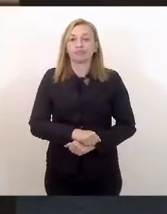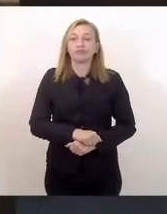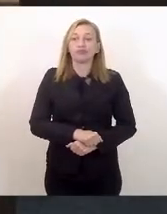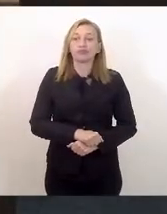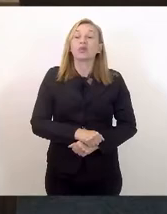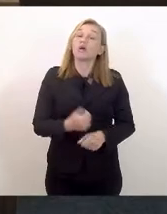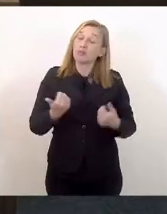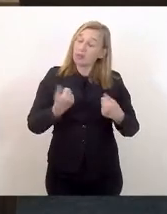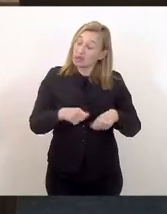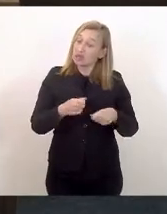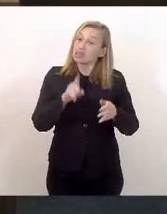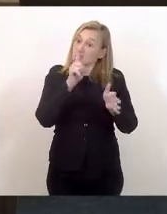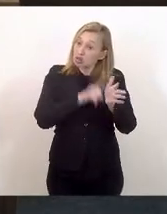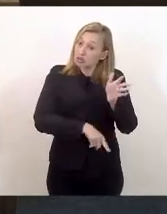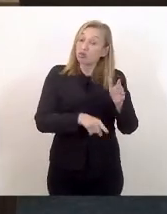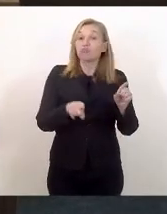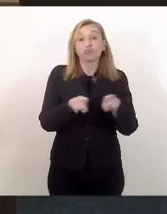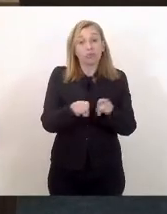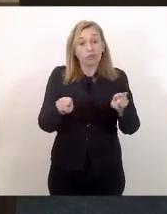tem que dar isenção